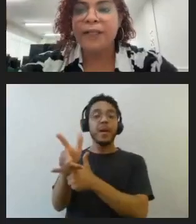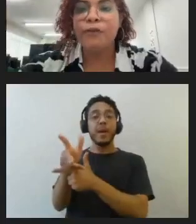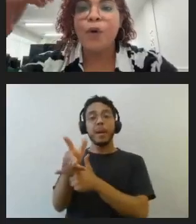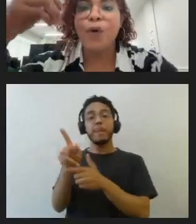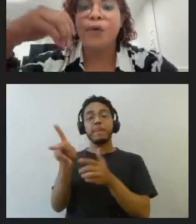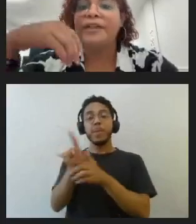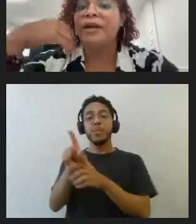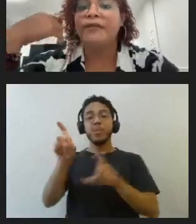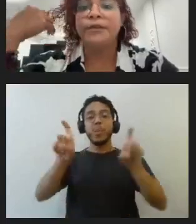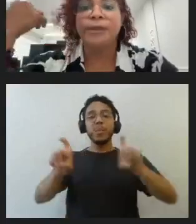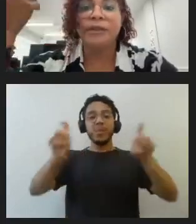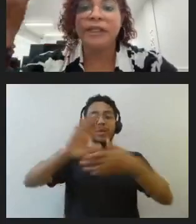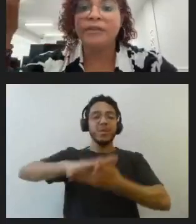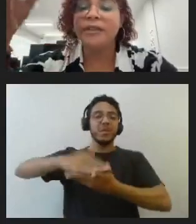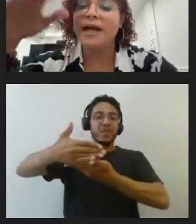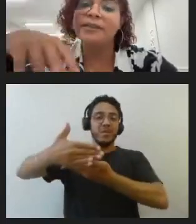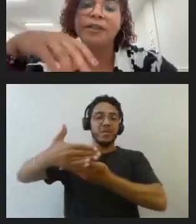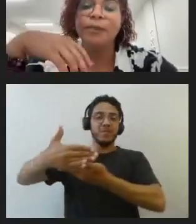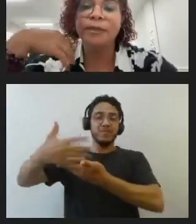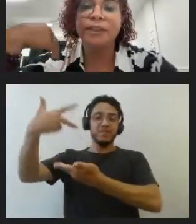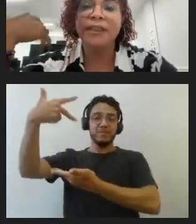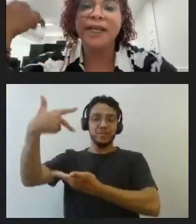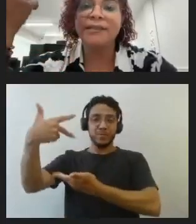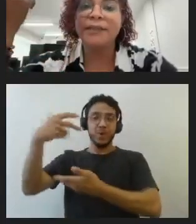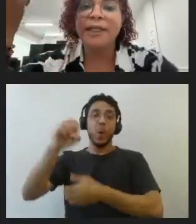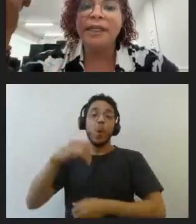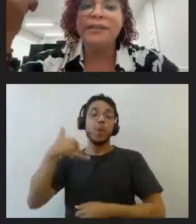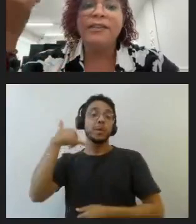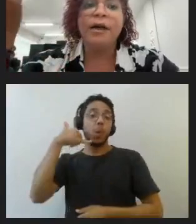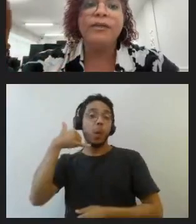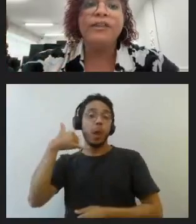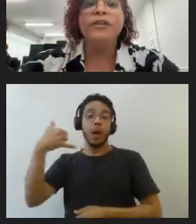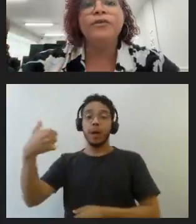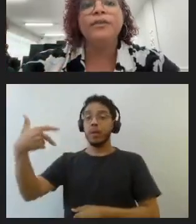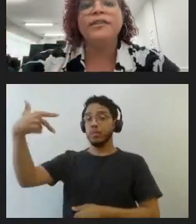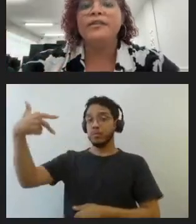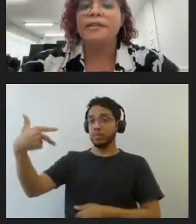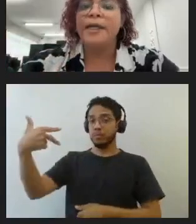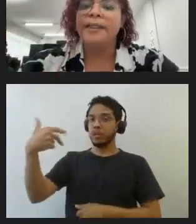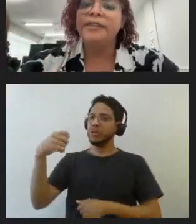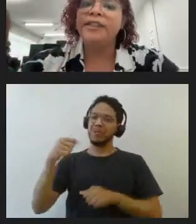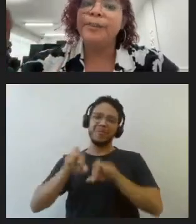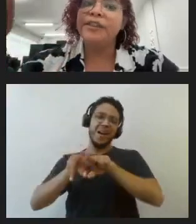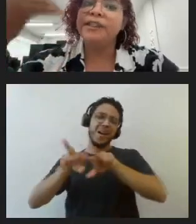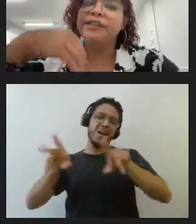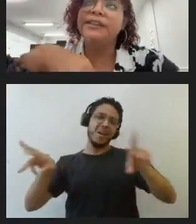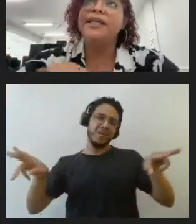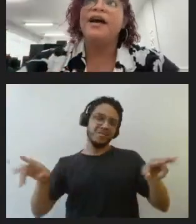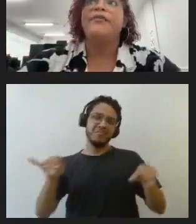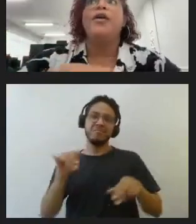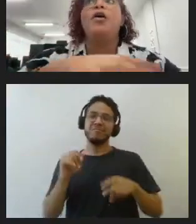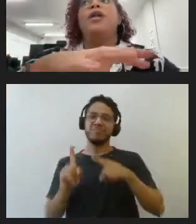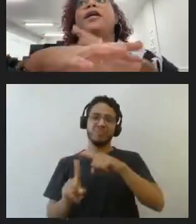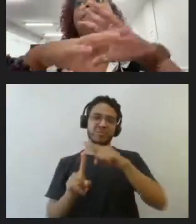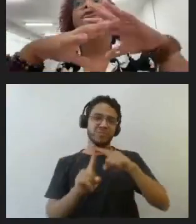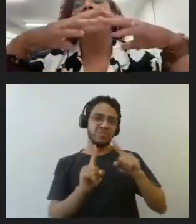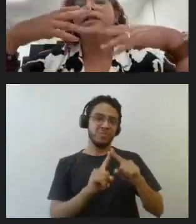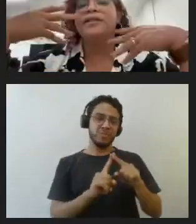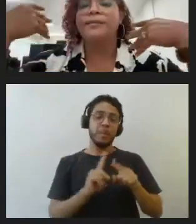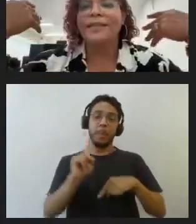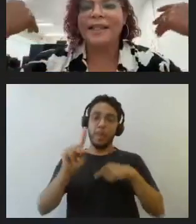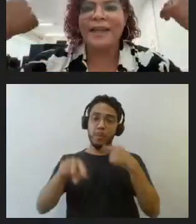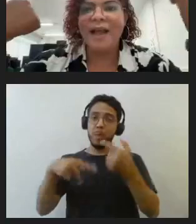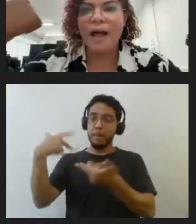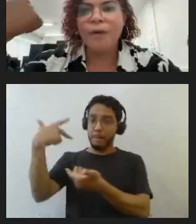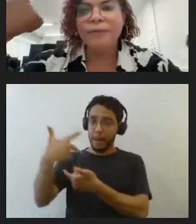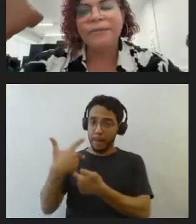do computador, então gravando pelo celular. Então, as possibilidades são inúmeras. Então, depois que a gente grava e coleta todo